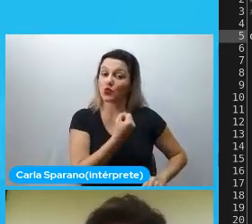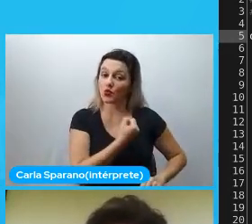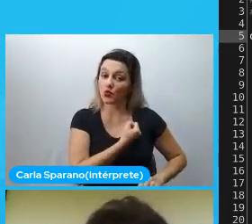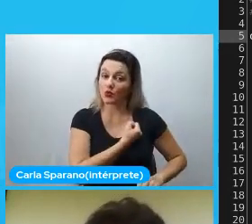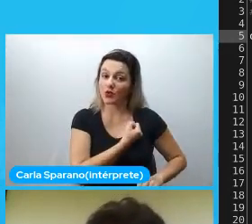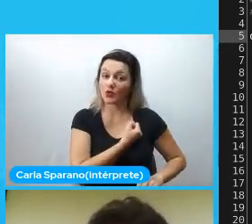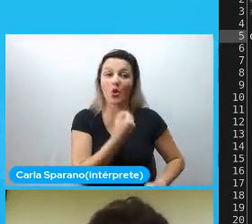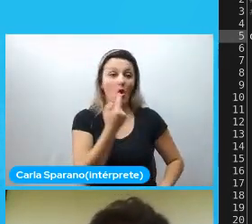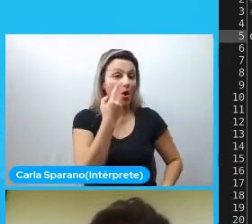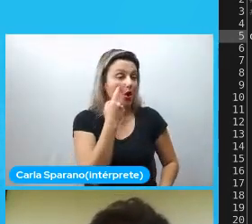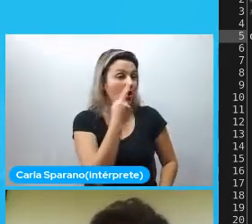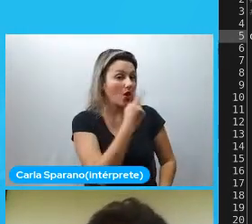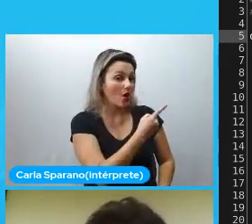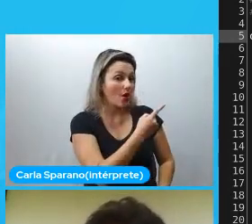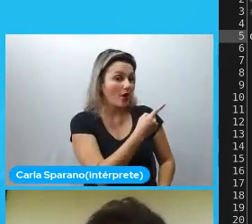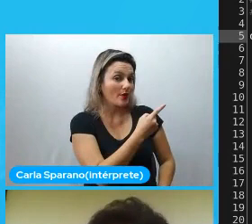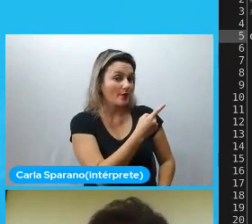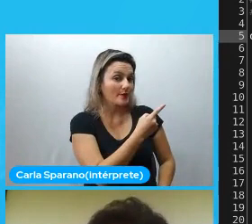X.